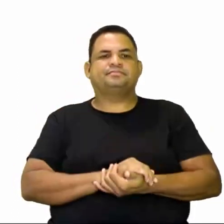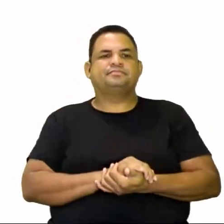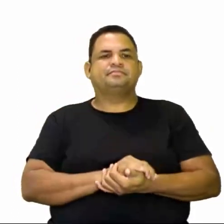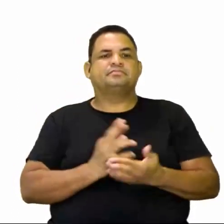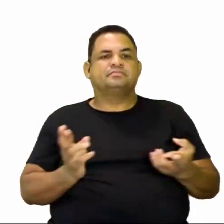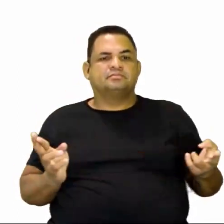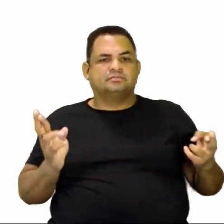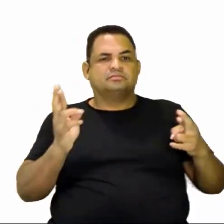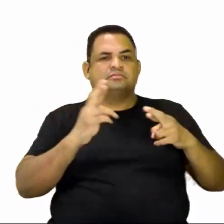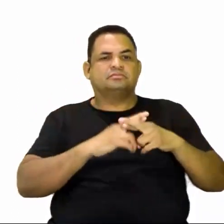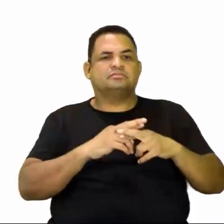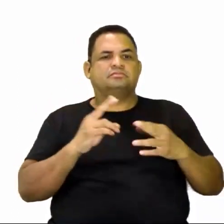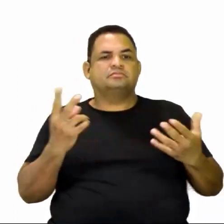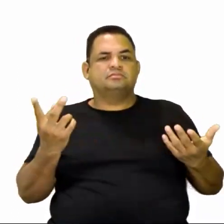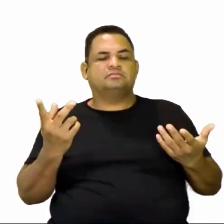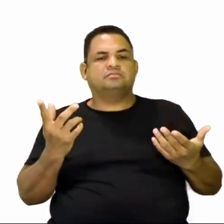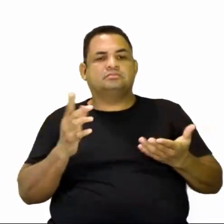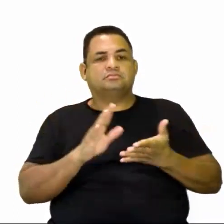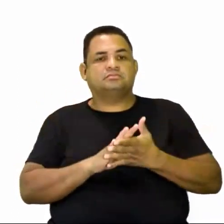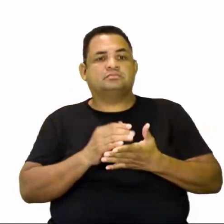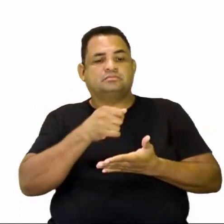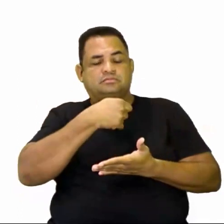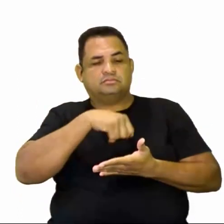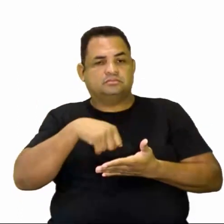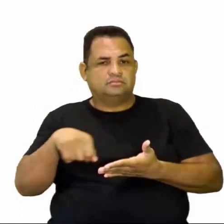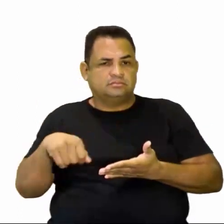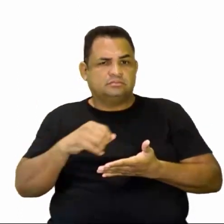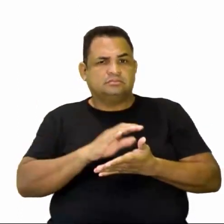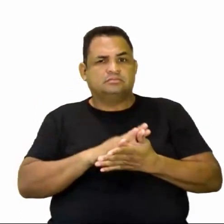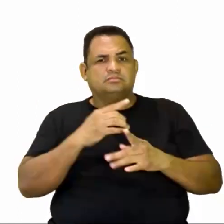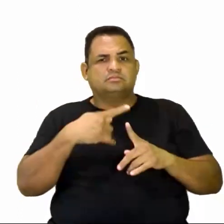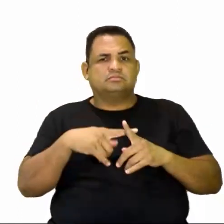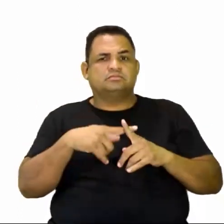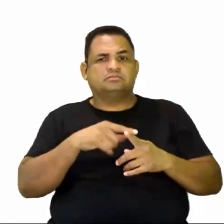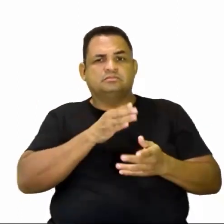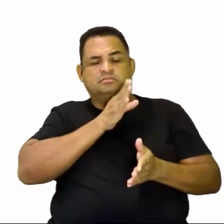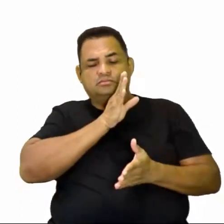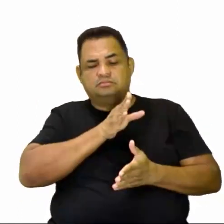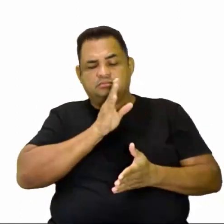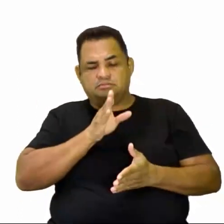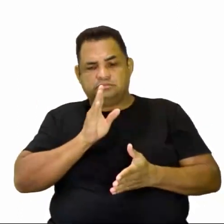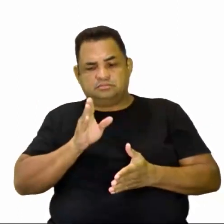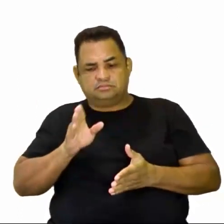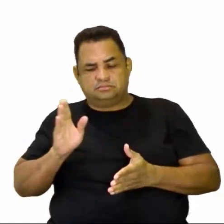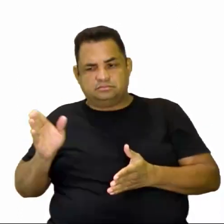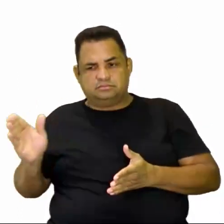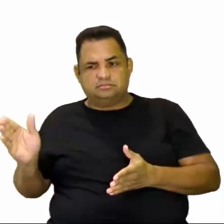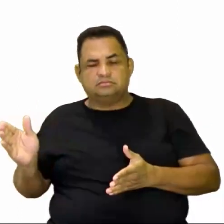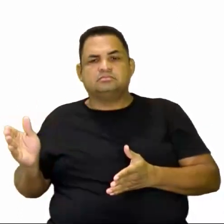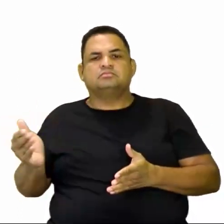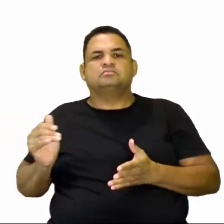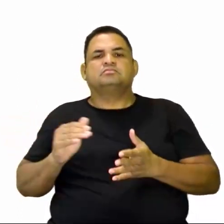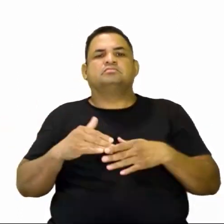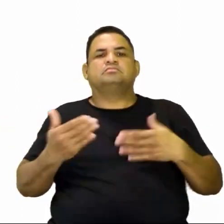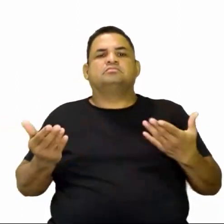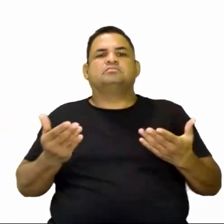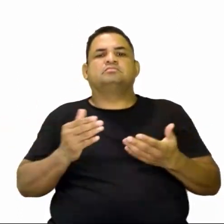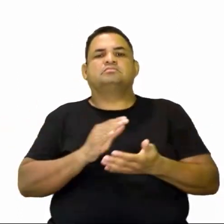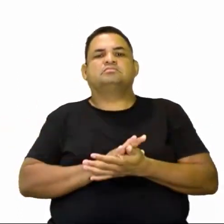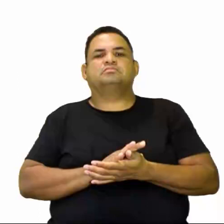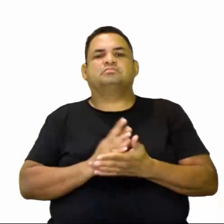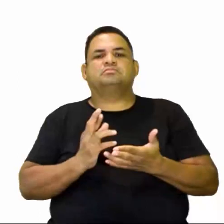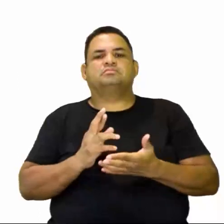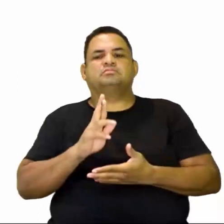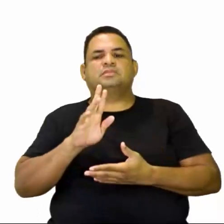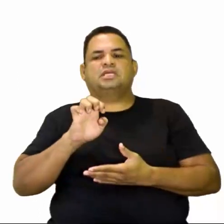Essa reação ela já está escrita, então é porque ela ocorre. Isso porque, pela fila